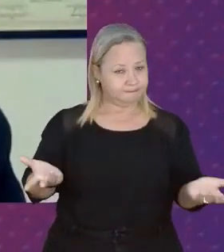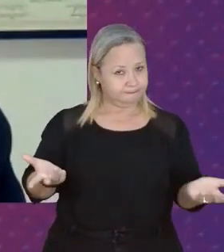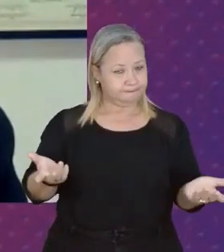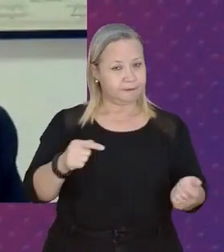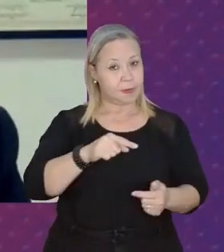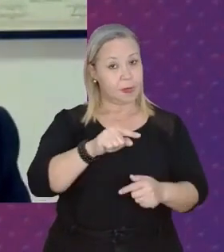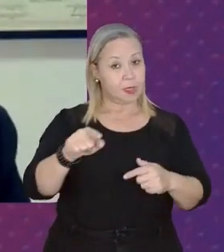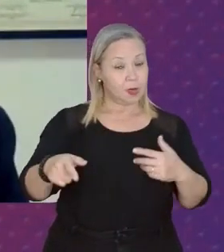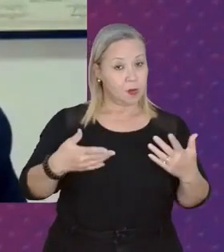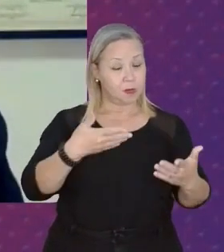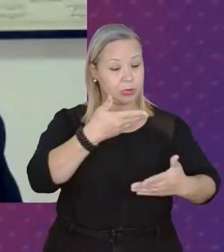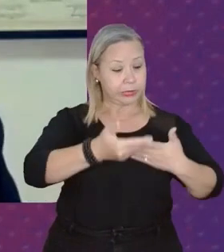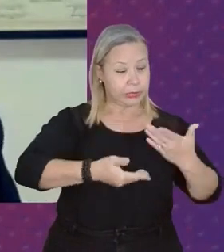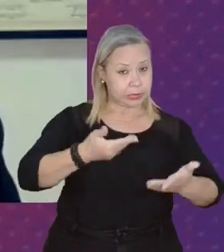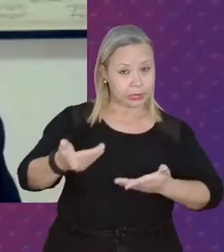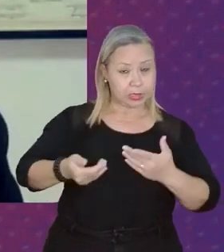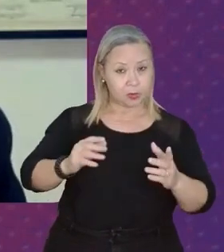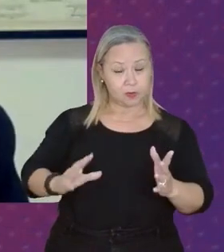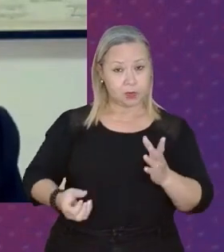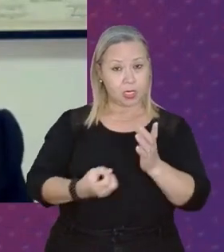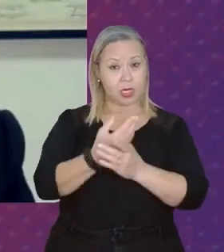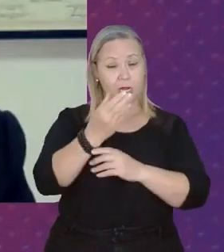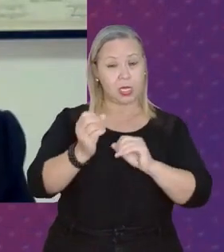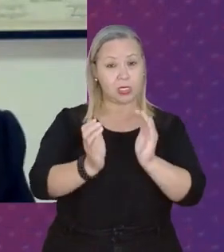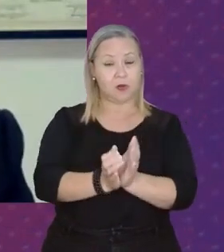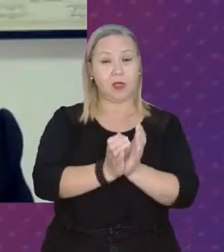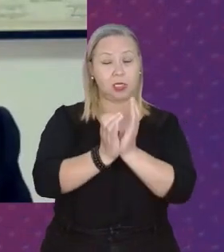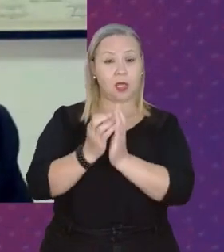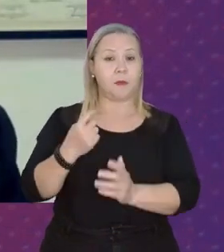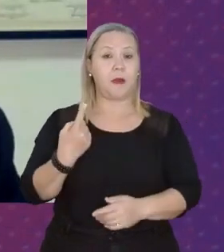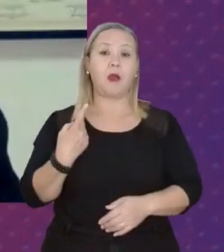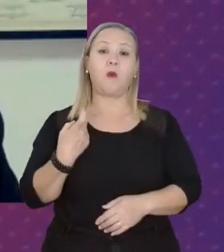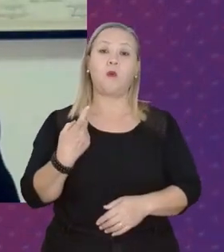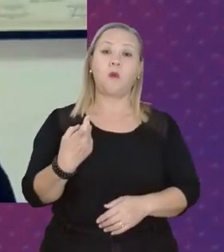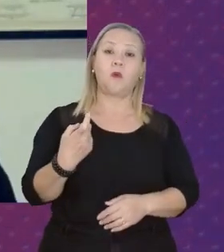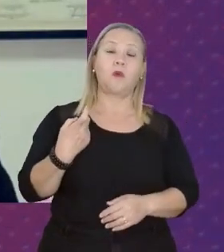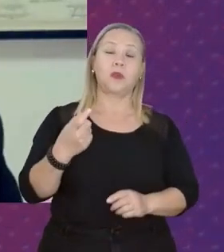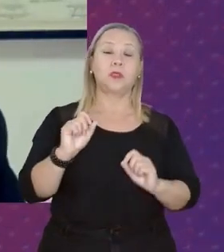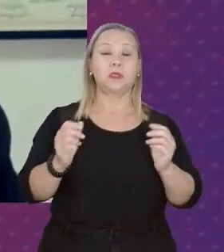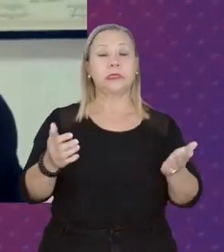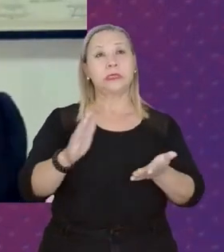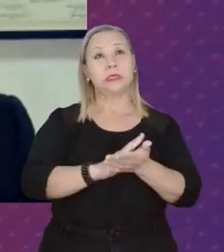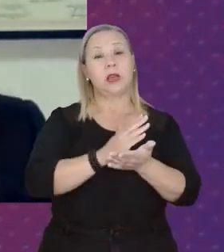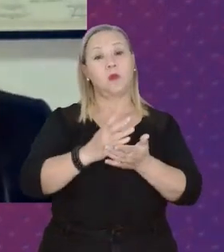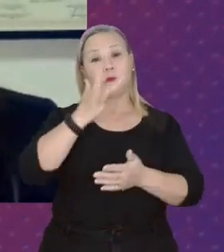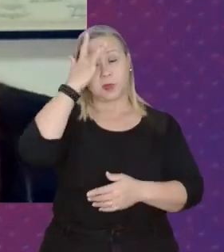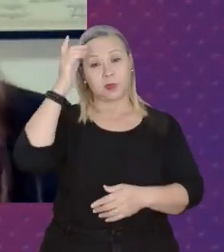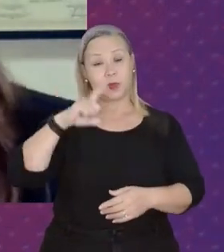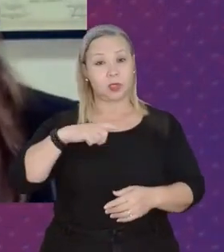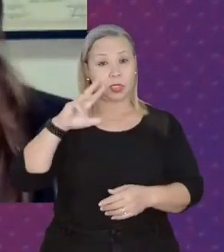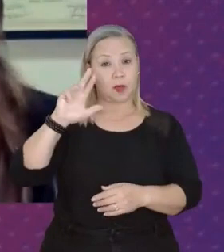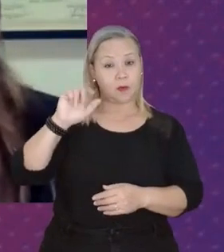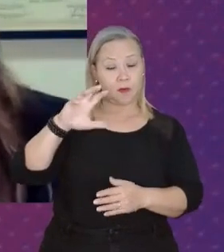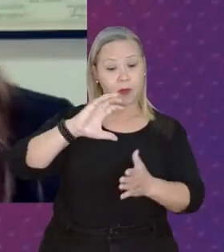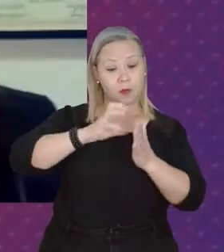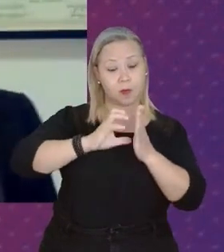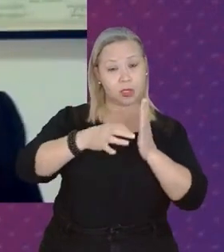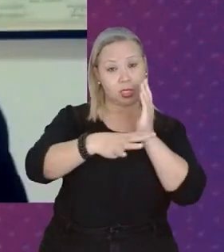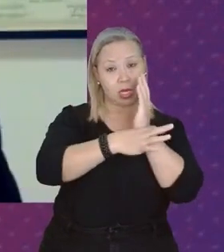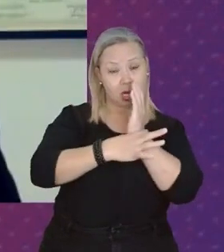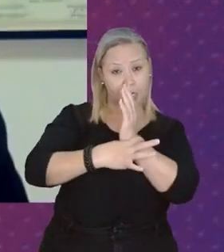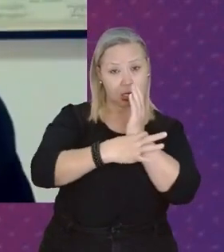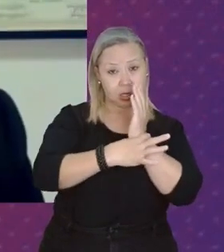nesse embate da formação da chapa única, talvez algumas pessoas que tinham vaga garantida se o partido fosse se